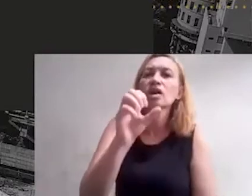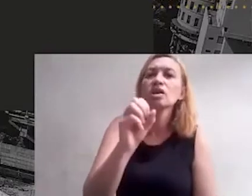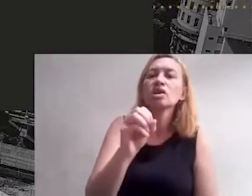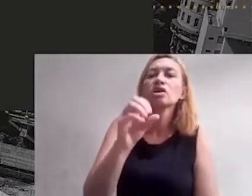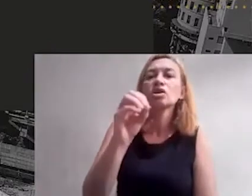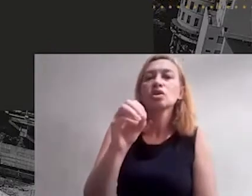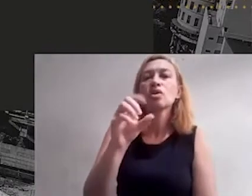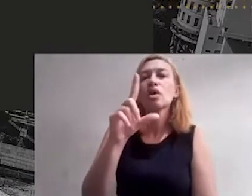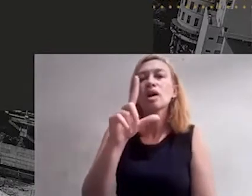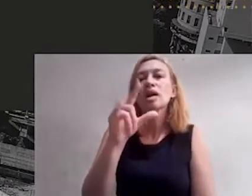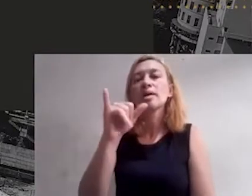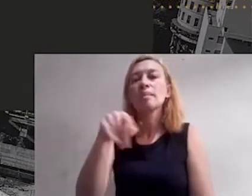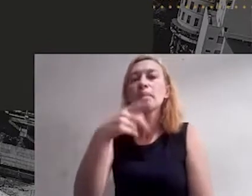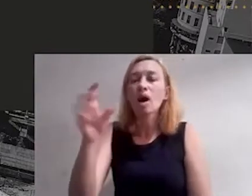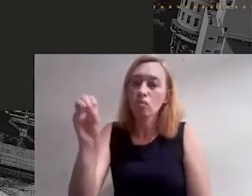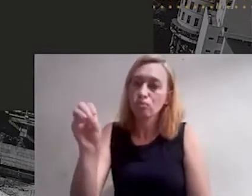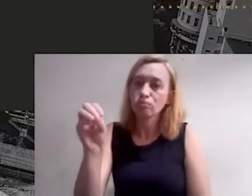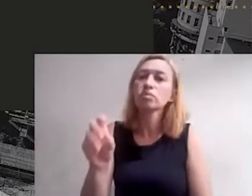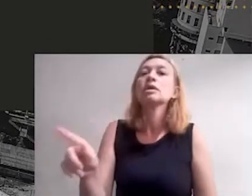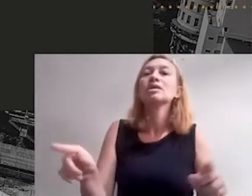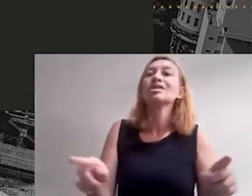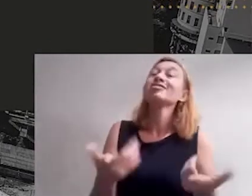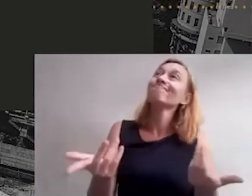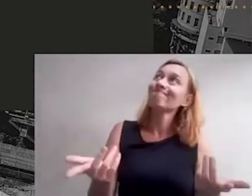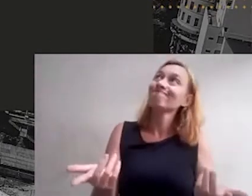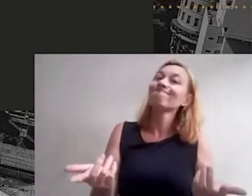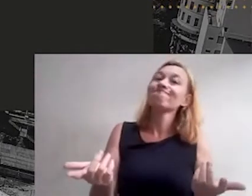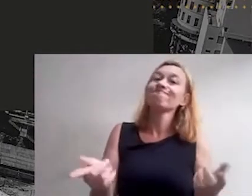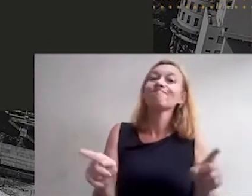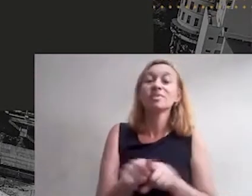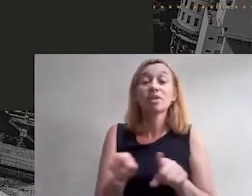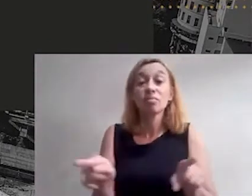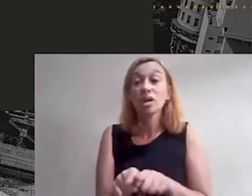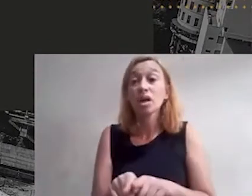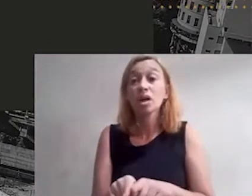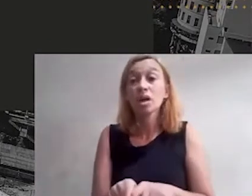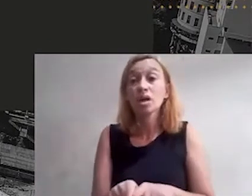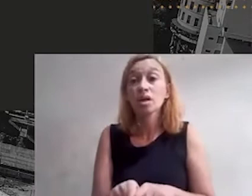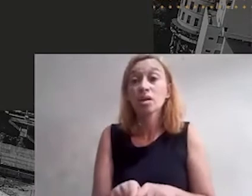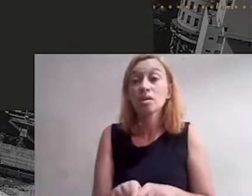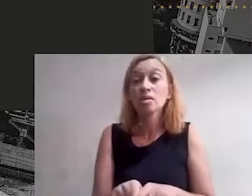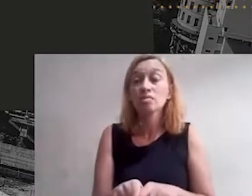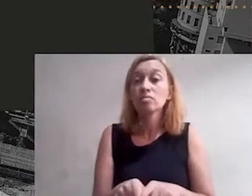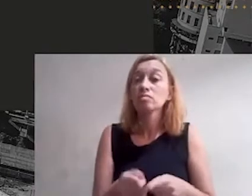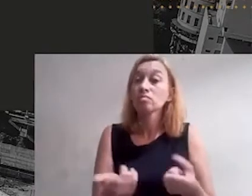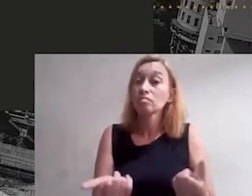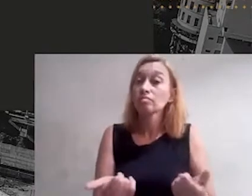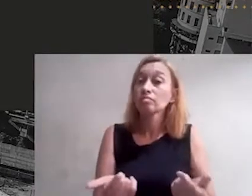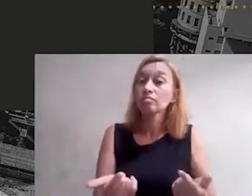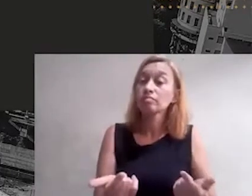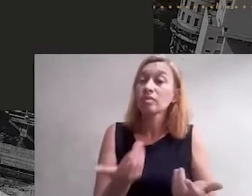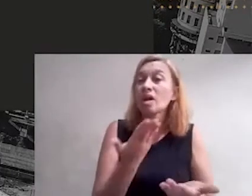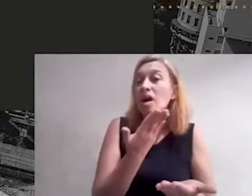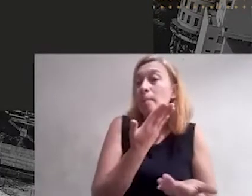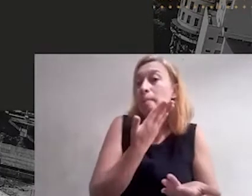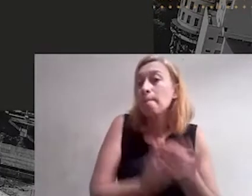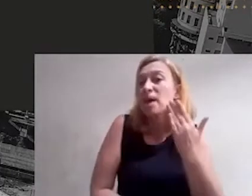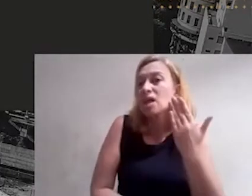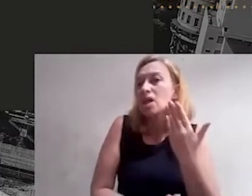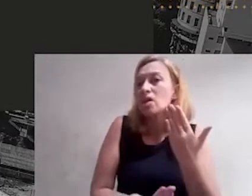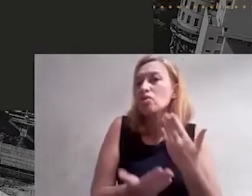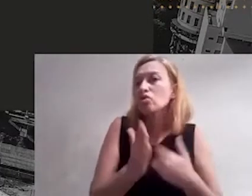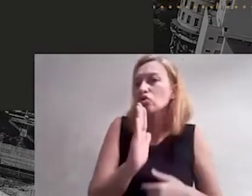mesmo. Tem também atentados cibernéticos. A gente perdeu, num